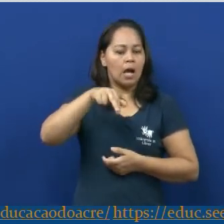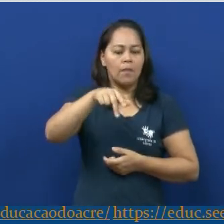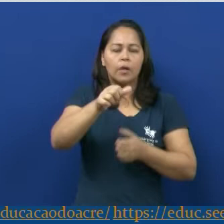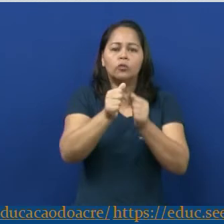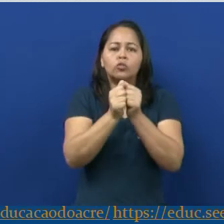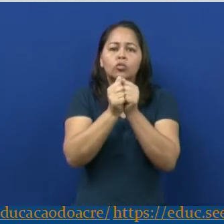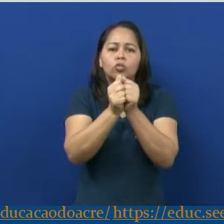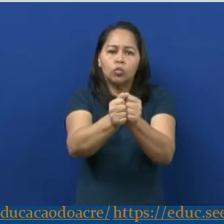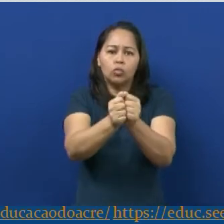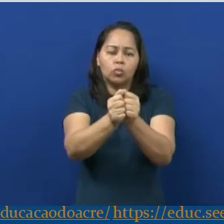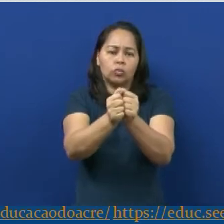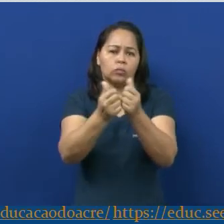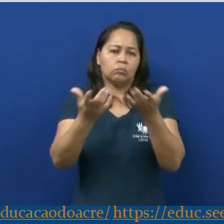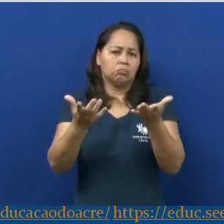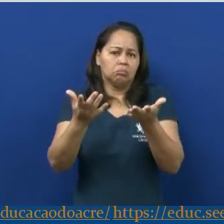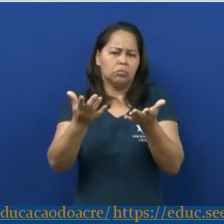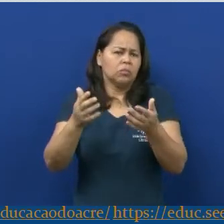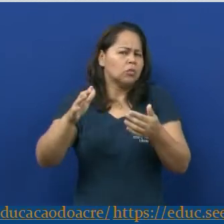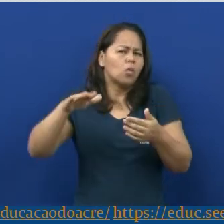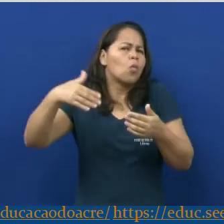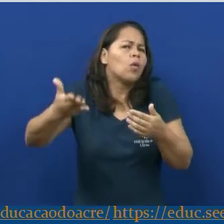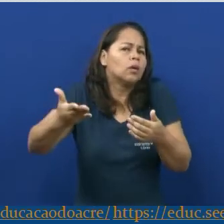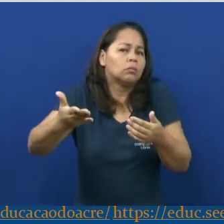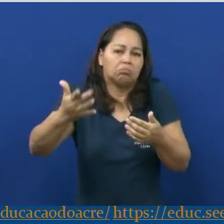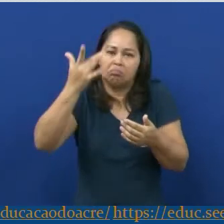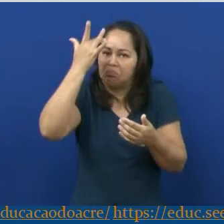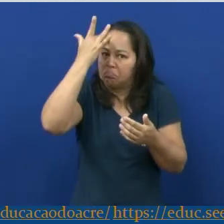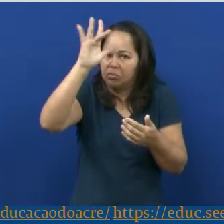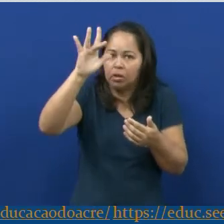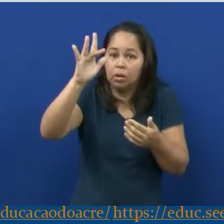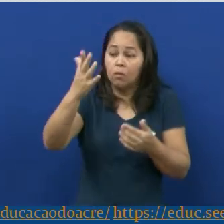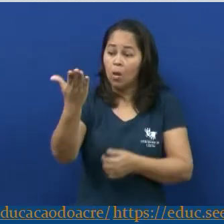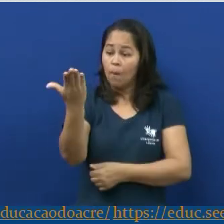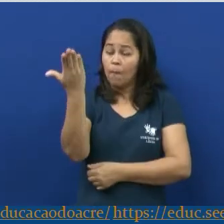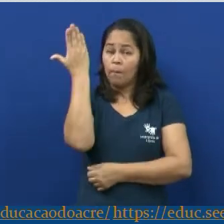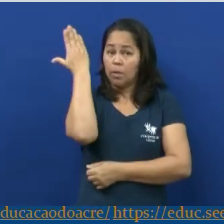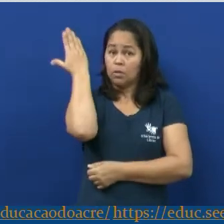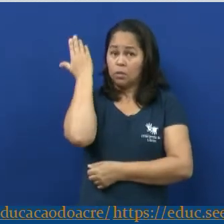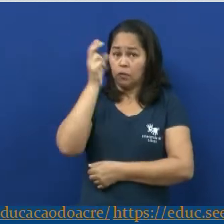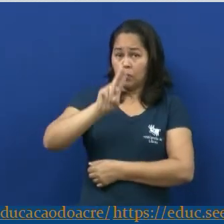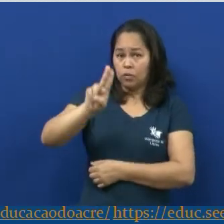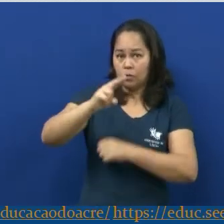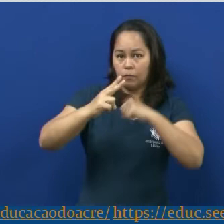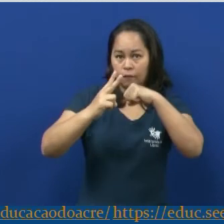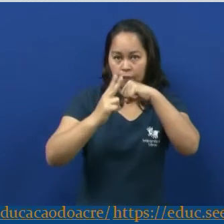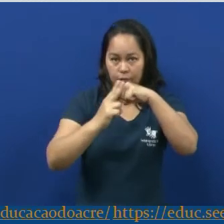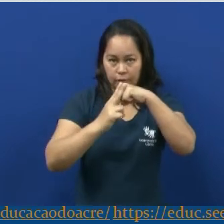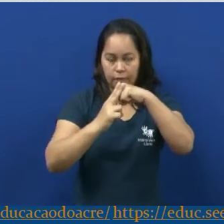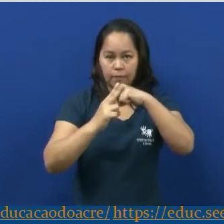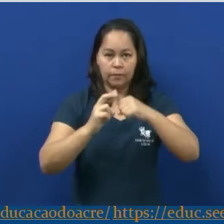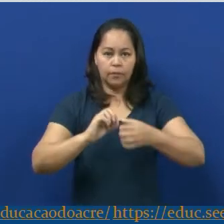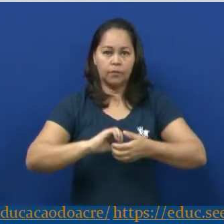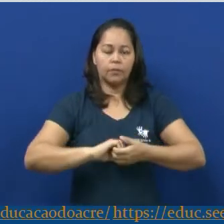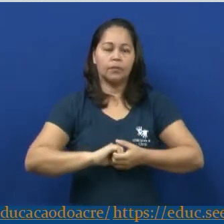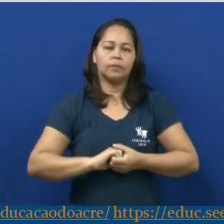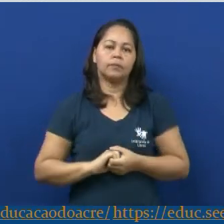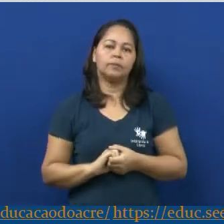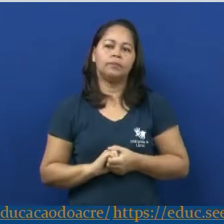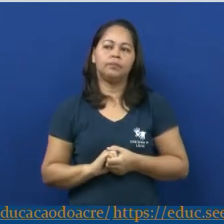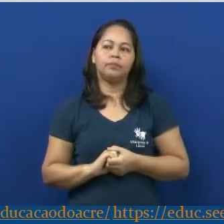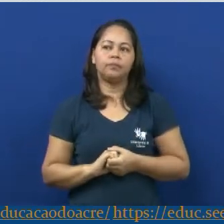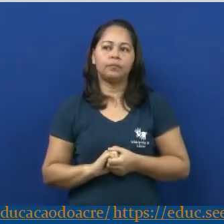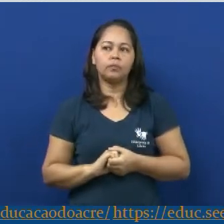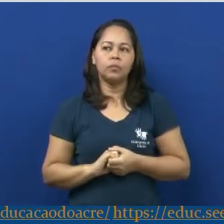quando não sei e eles caminharam juntos de reboque together e a